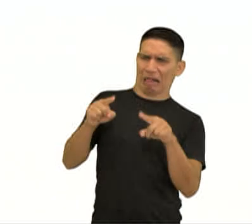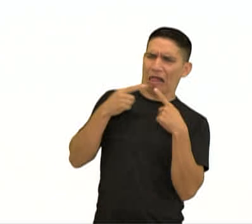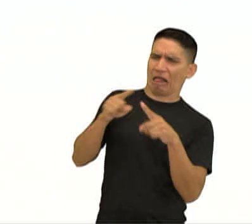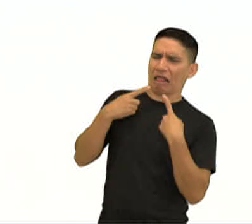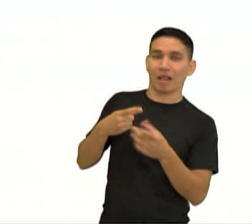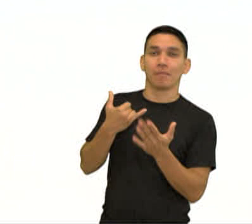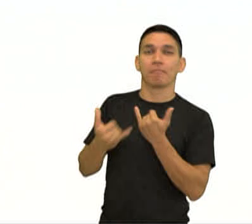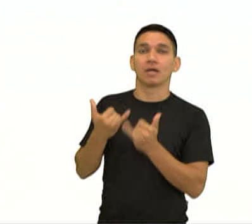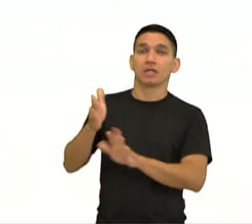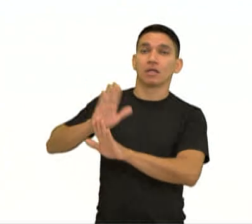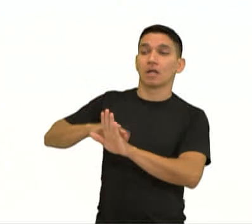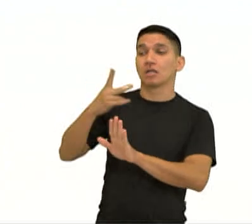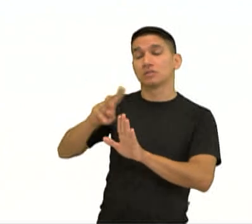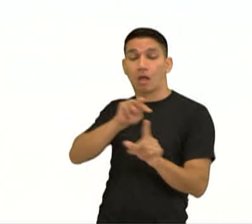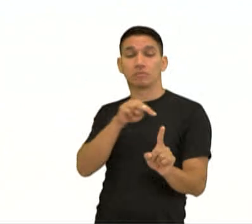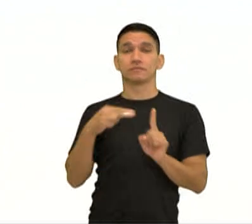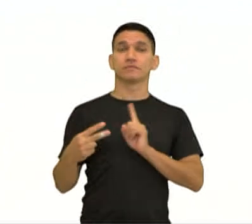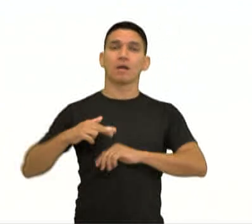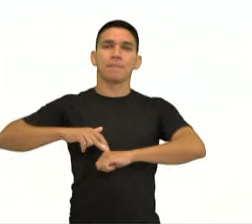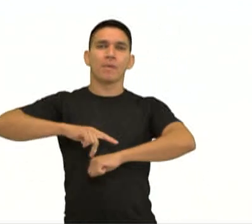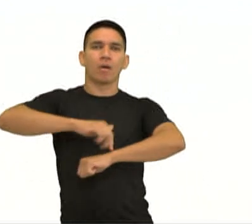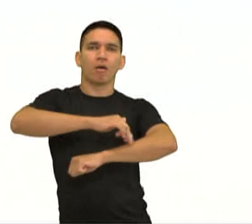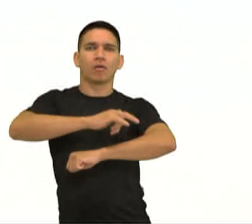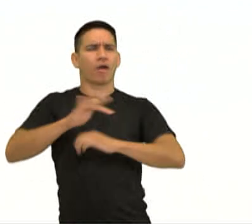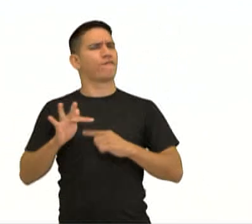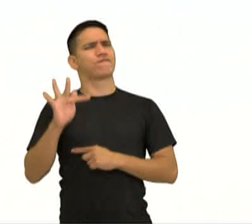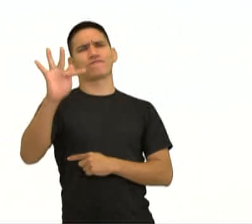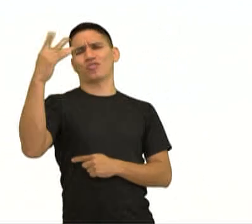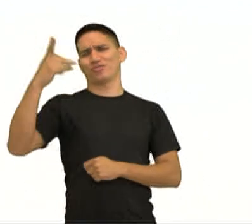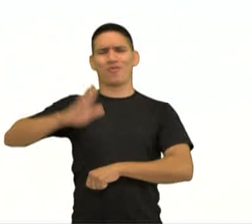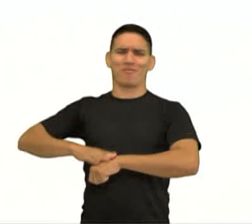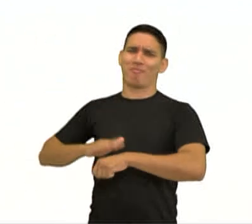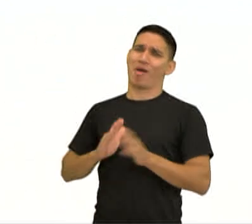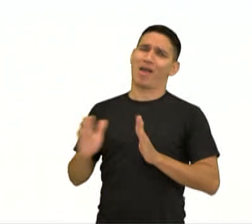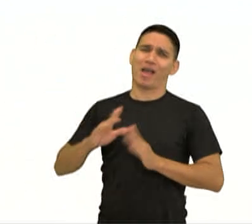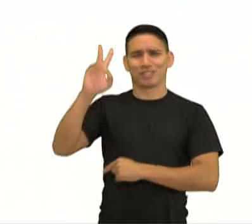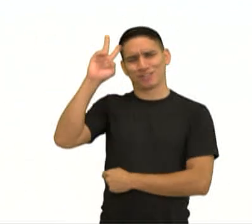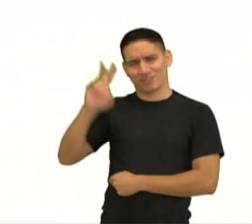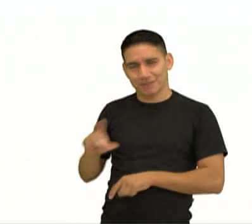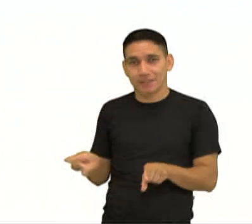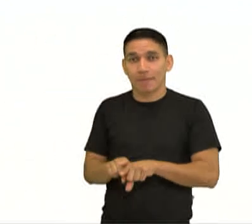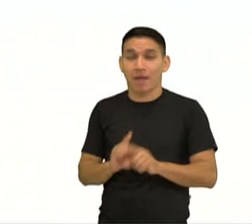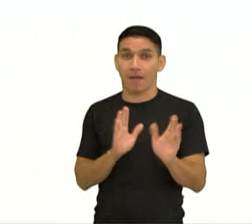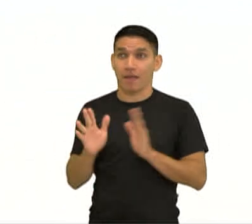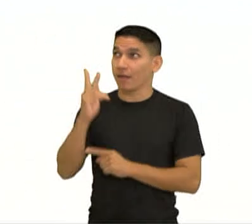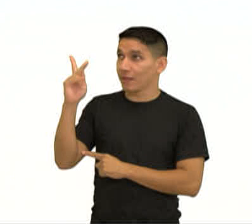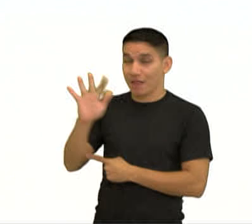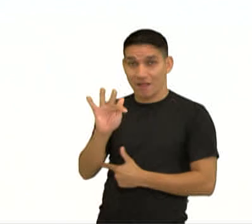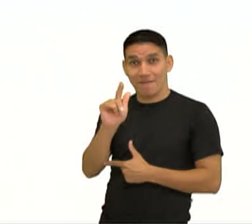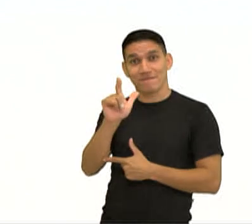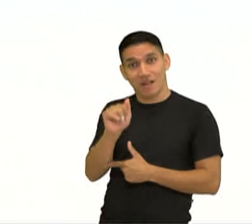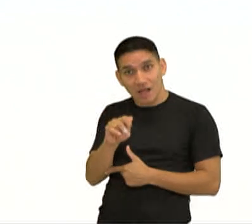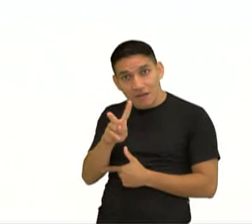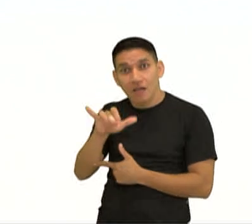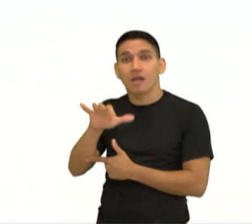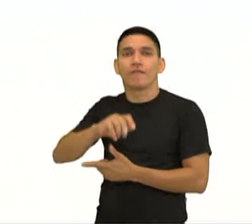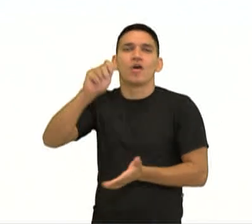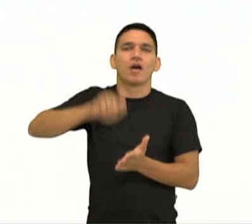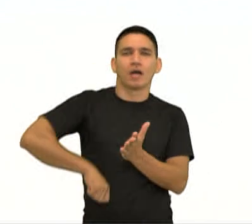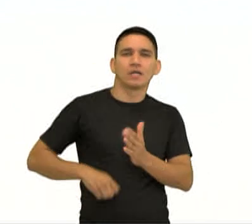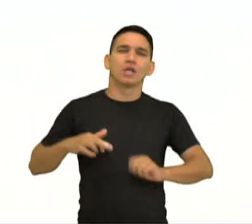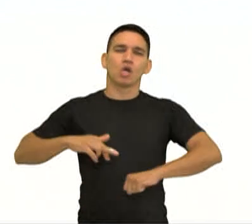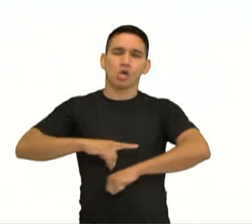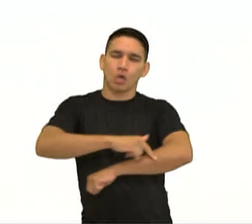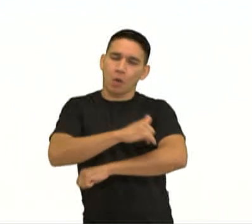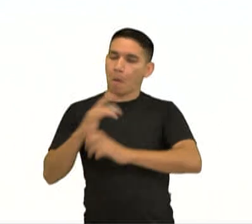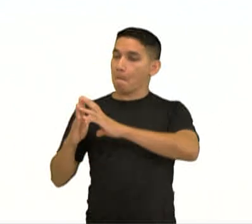leitura da sua concepção de moda à frente do seu tempo e da história. À época, Flávio assina a coluna intitulada Moda e o